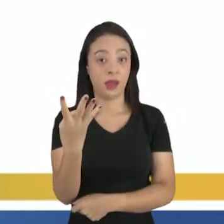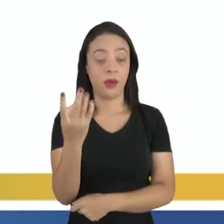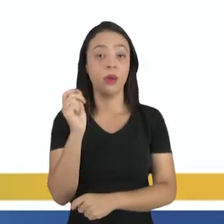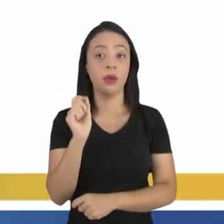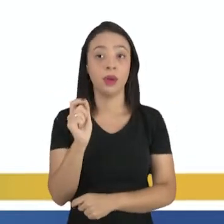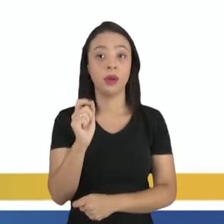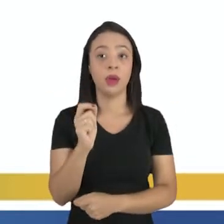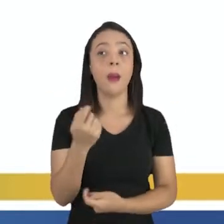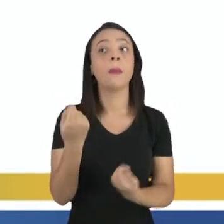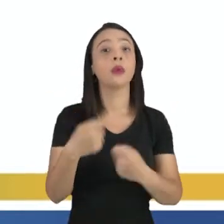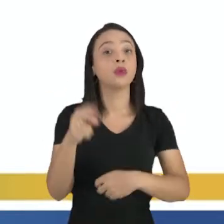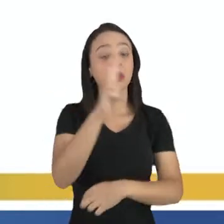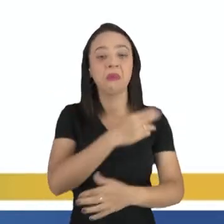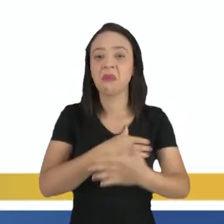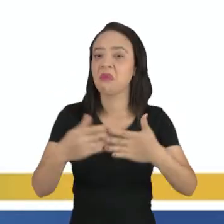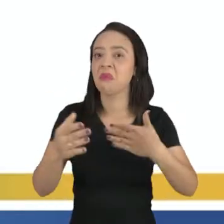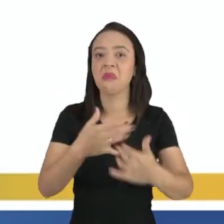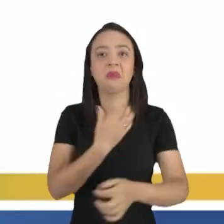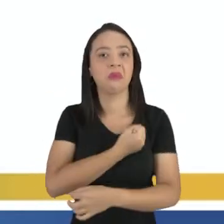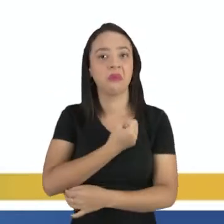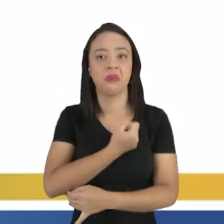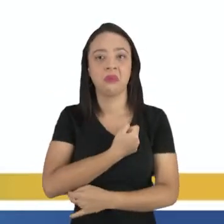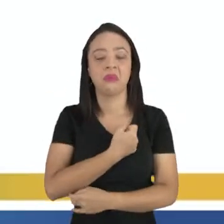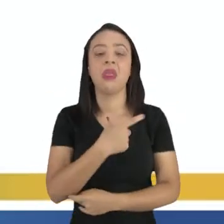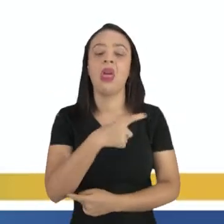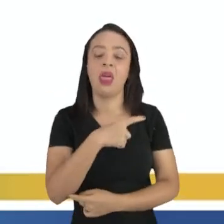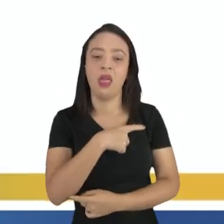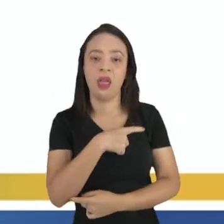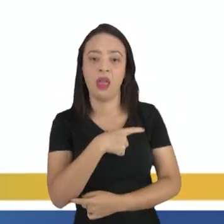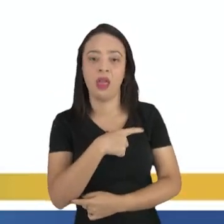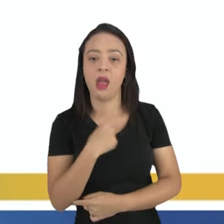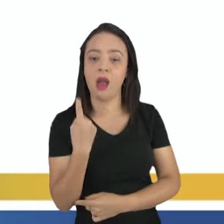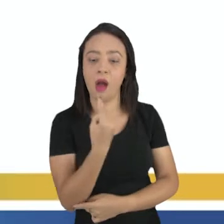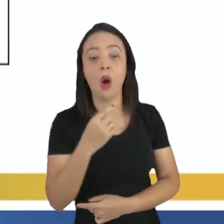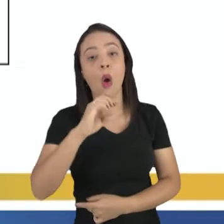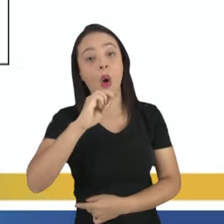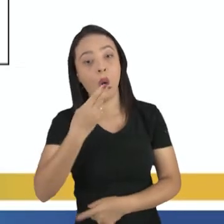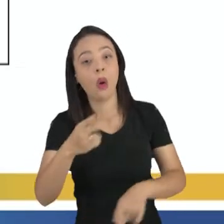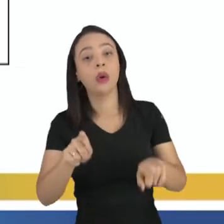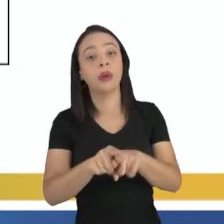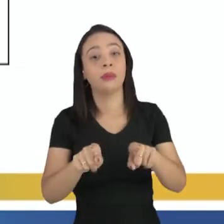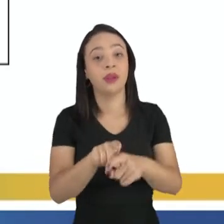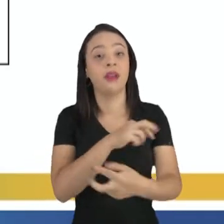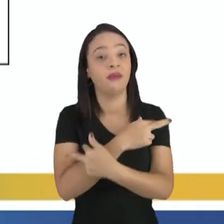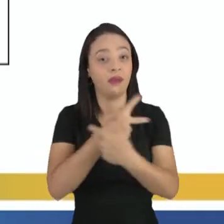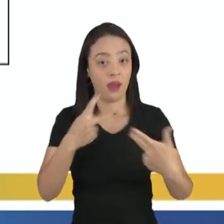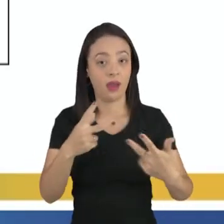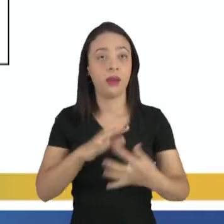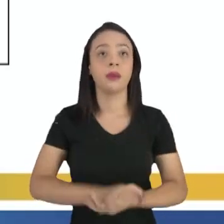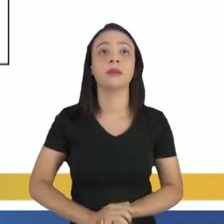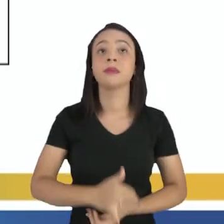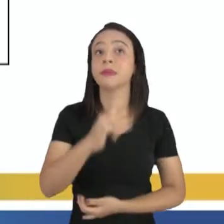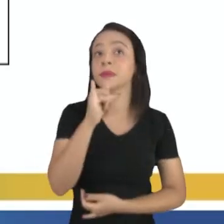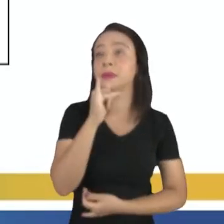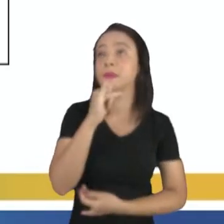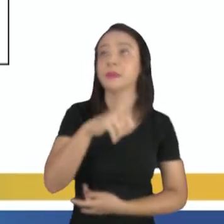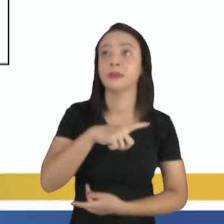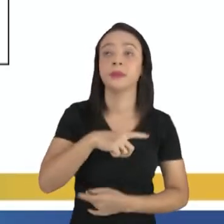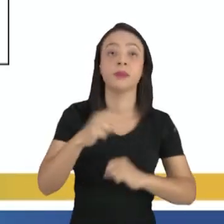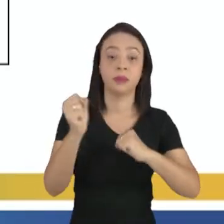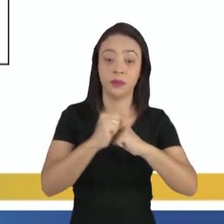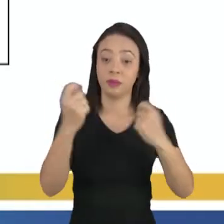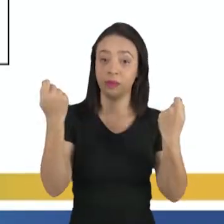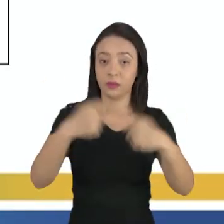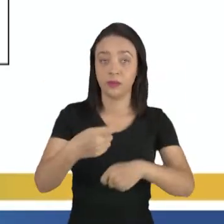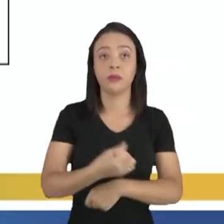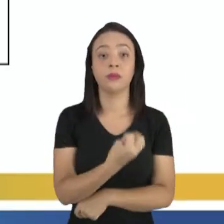usar qualquer número com ele. Eles têm singular e também têm a forma plural. Alguns exemplos de substantivos